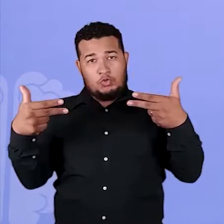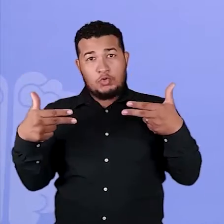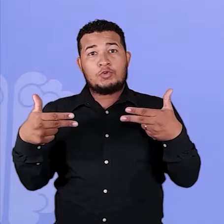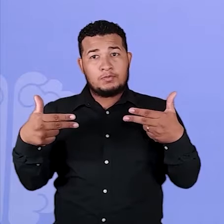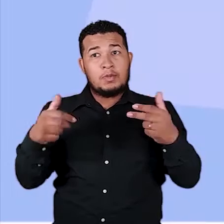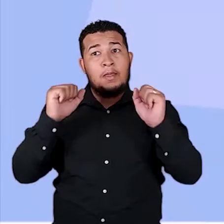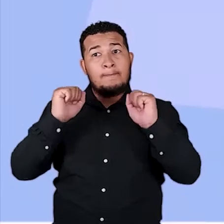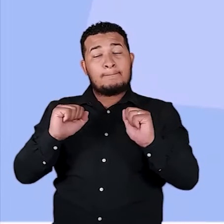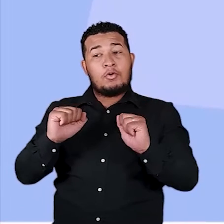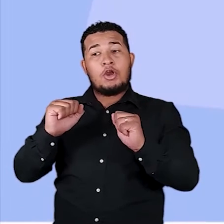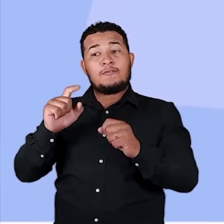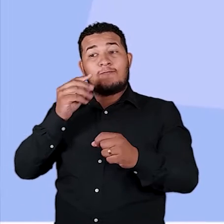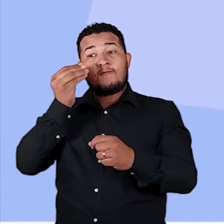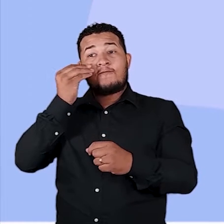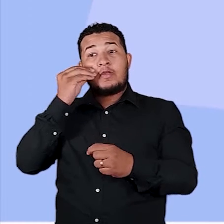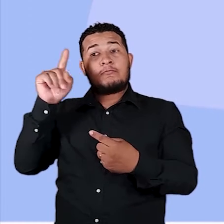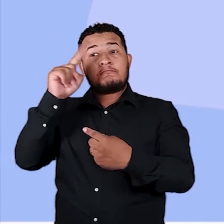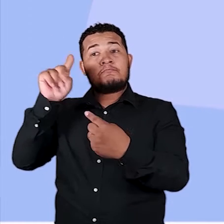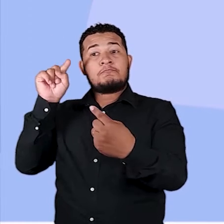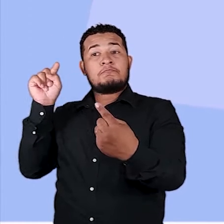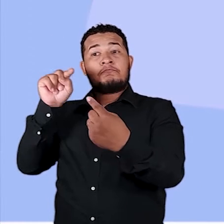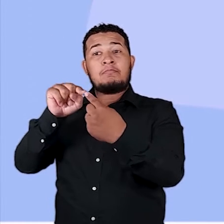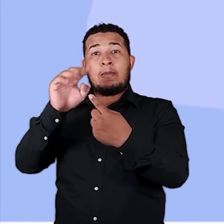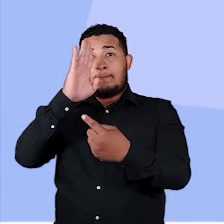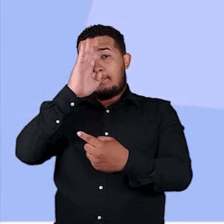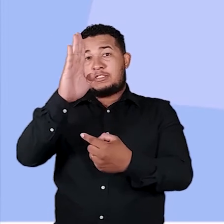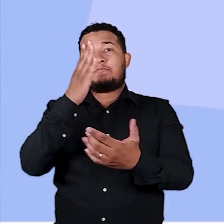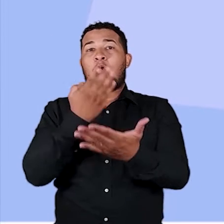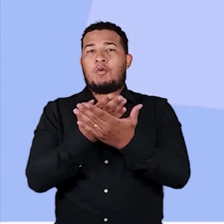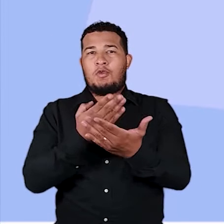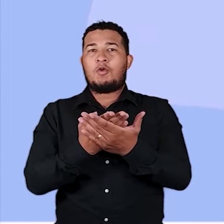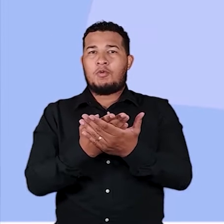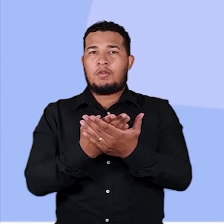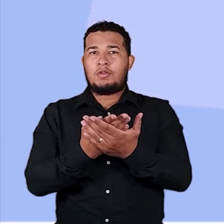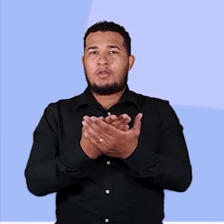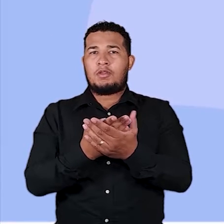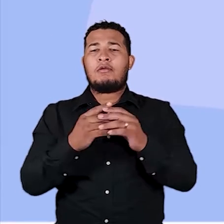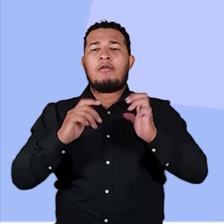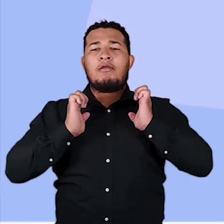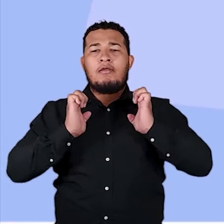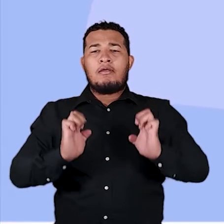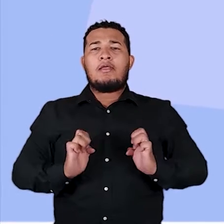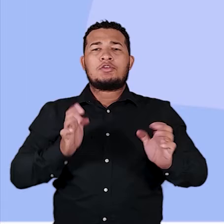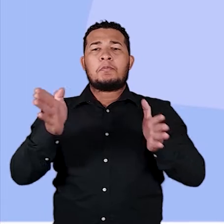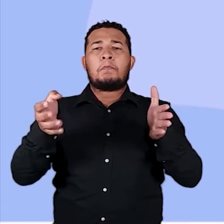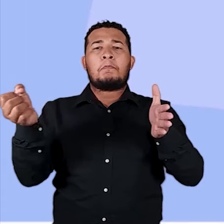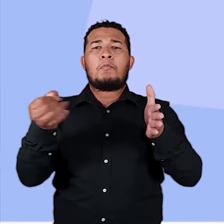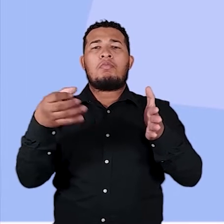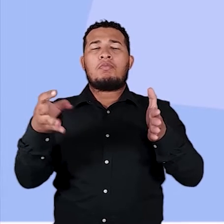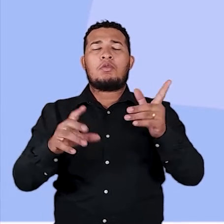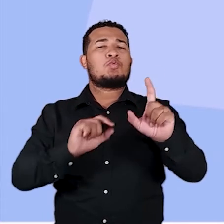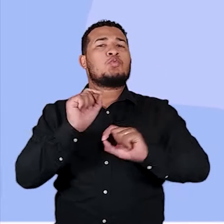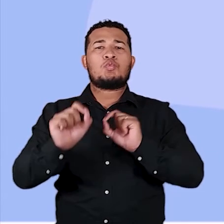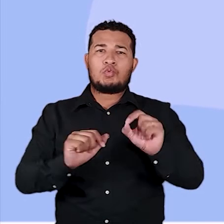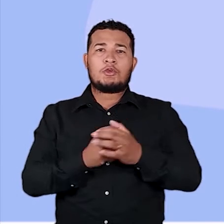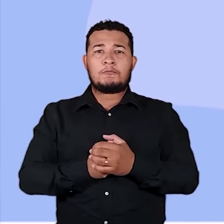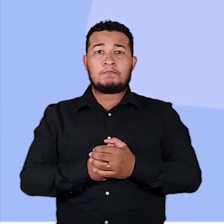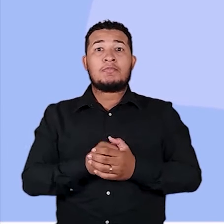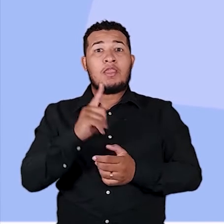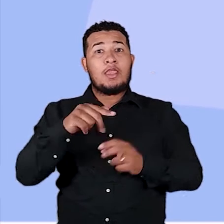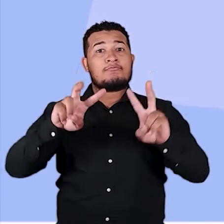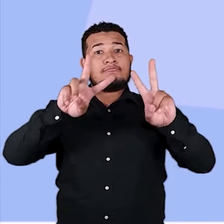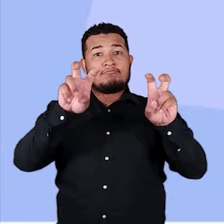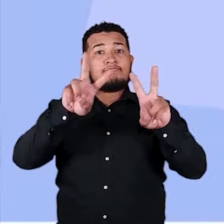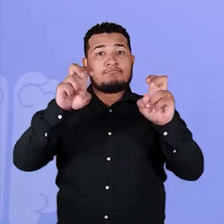gente pode ir para a pergunta principal da aula de hoje: o que é ética moderna? Esse é